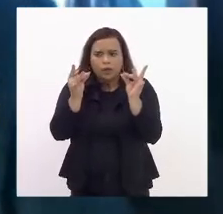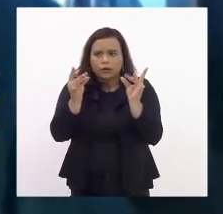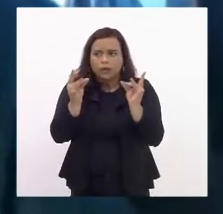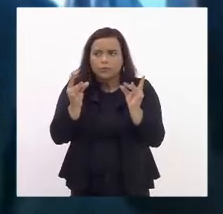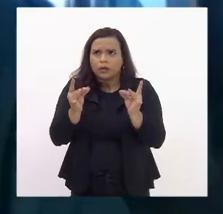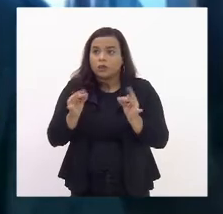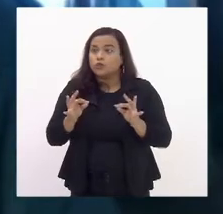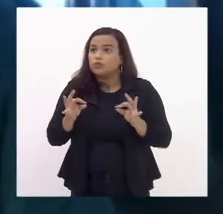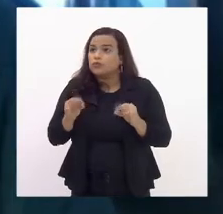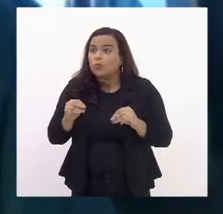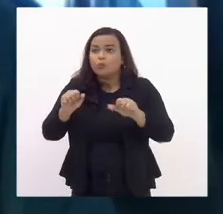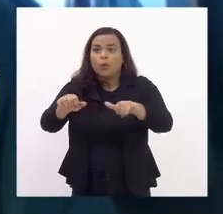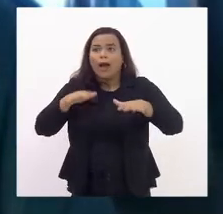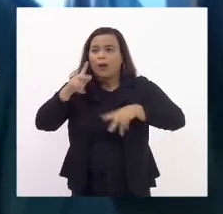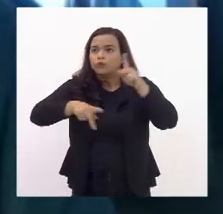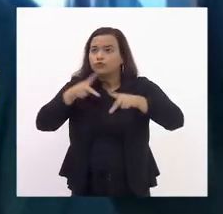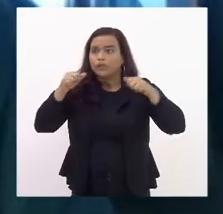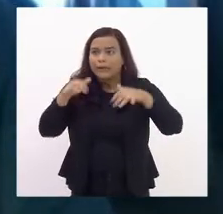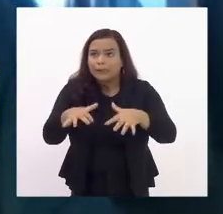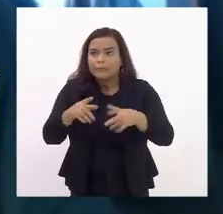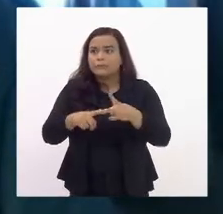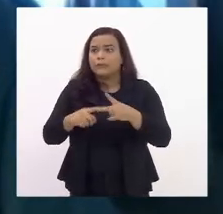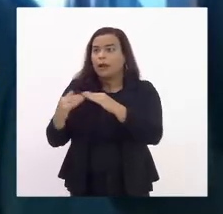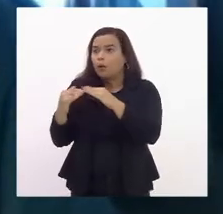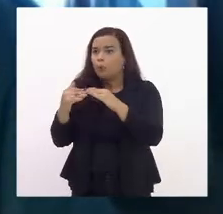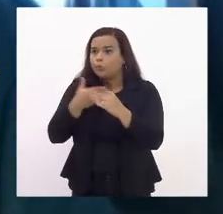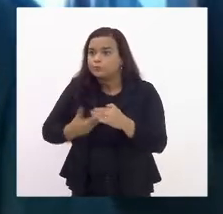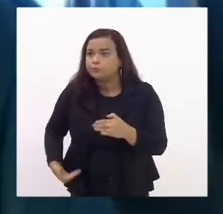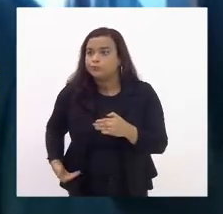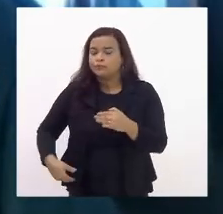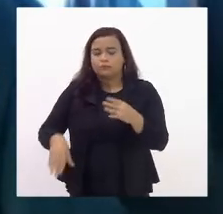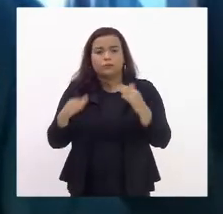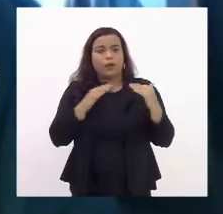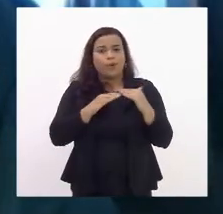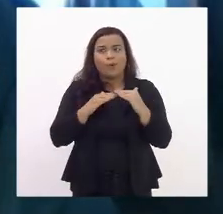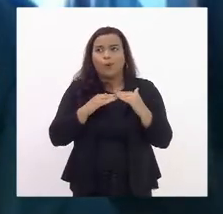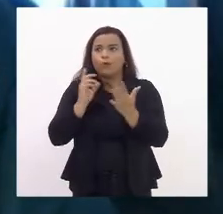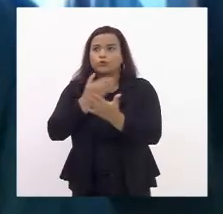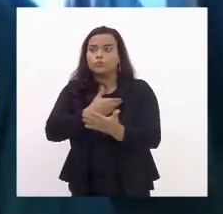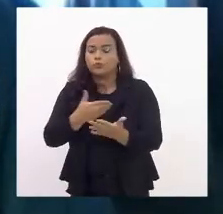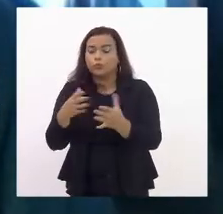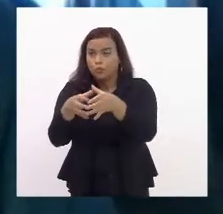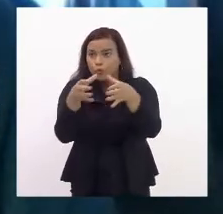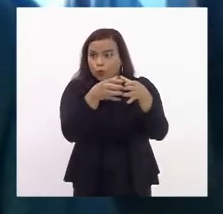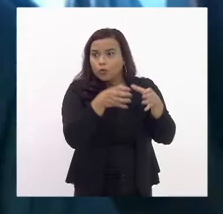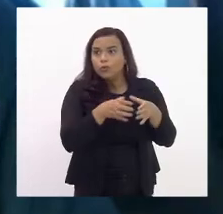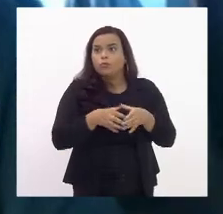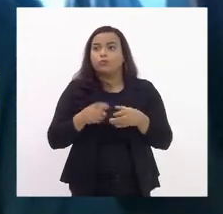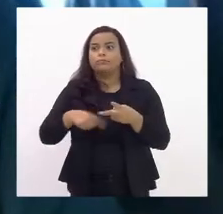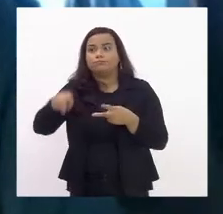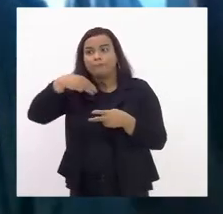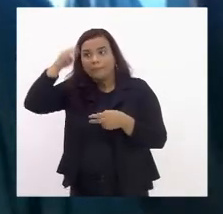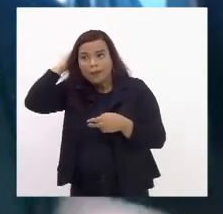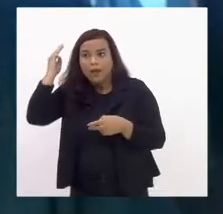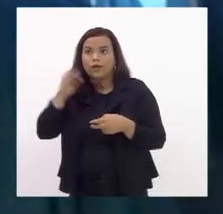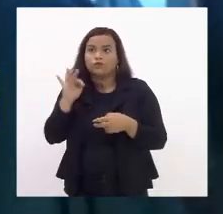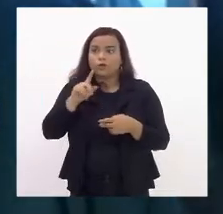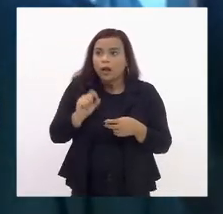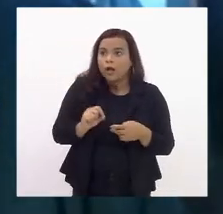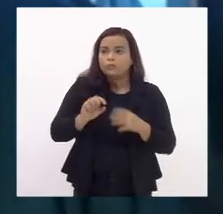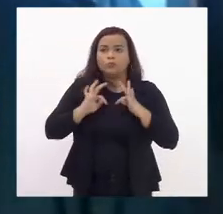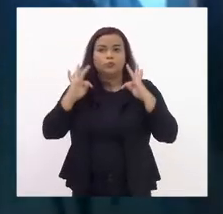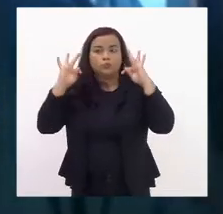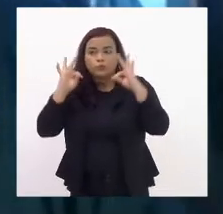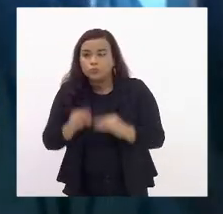as audiências, acordo com o governo, com as comissões, com o Márcio Pacheco, o Thiago Pampolha. E, como eu lhe expliquei,